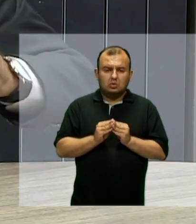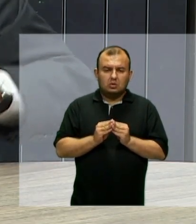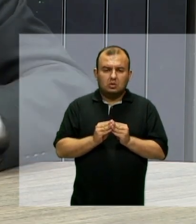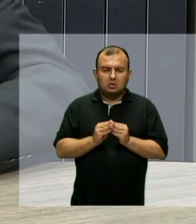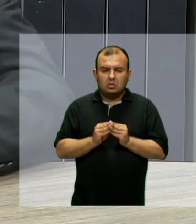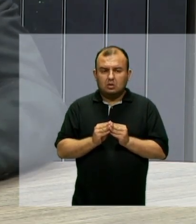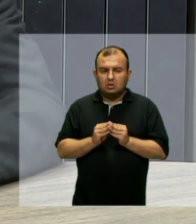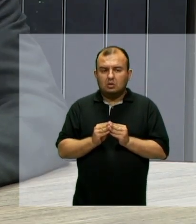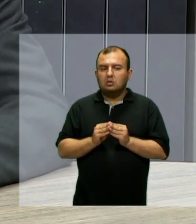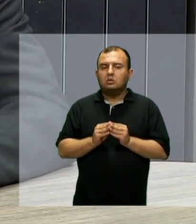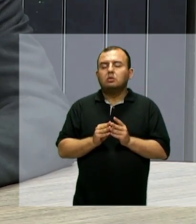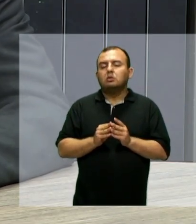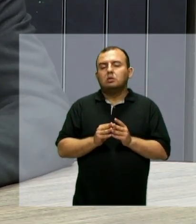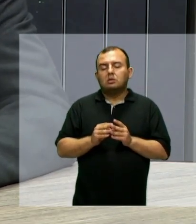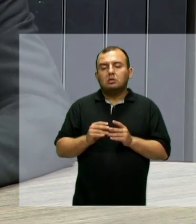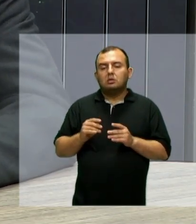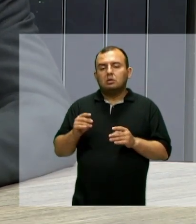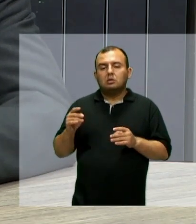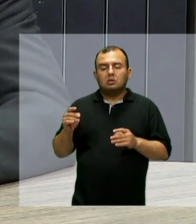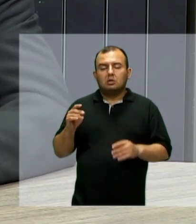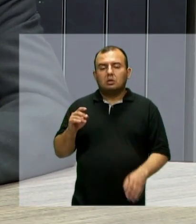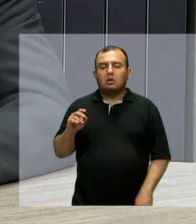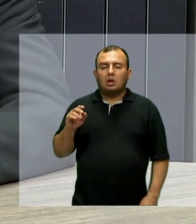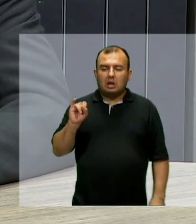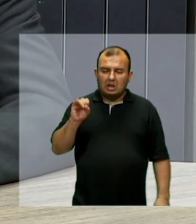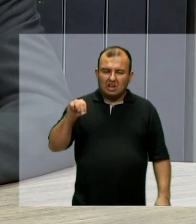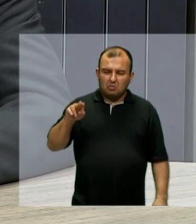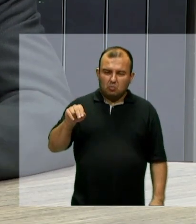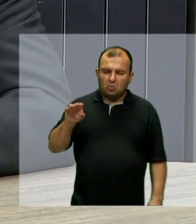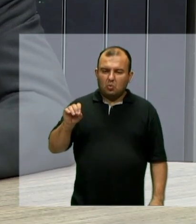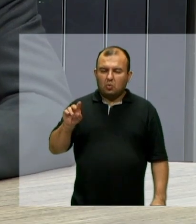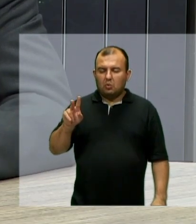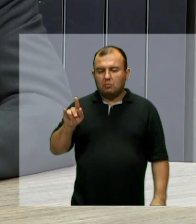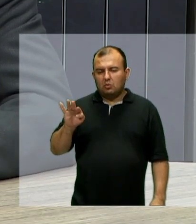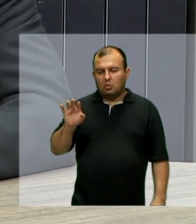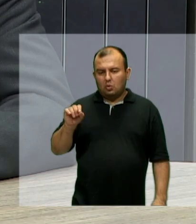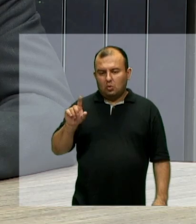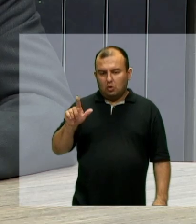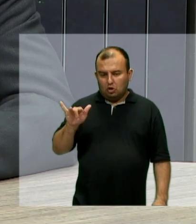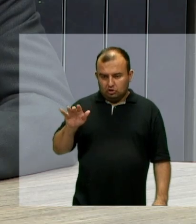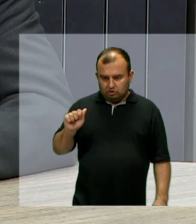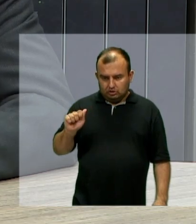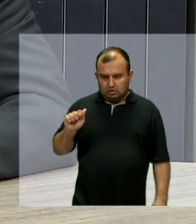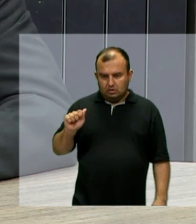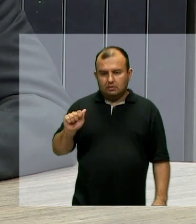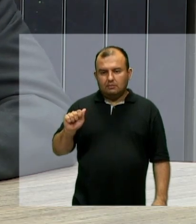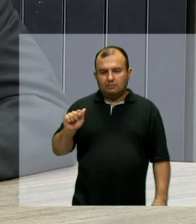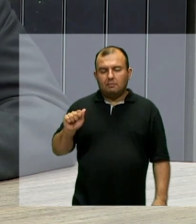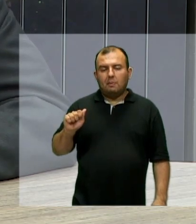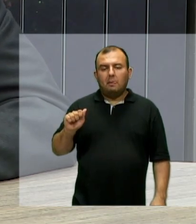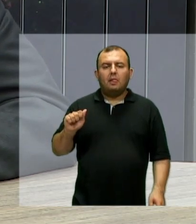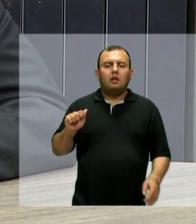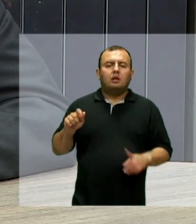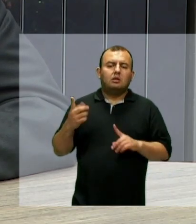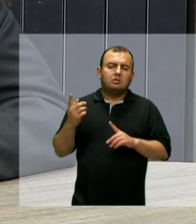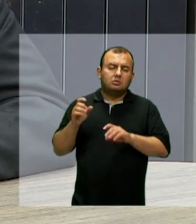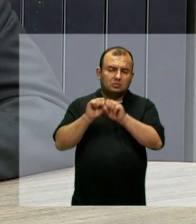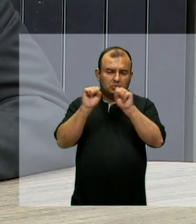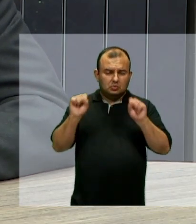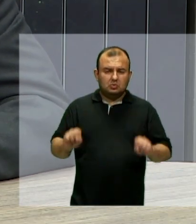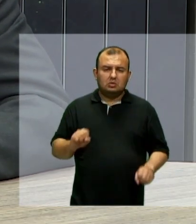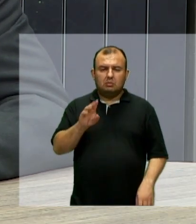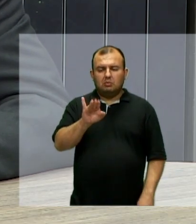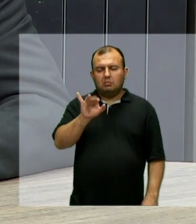simples assim. As drogas imunobiológicas são drogas que atuam no sistema imunológico do